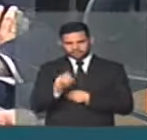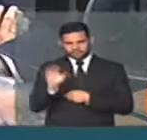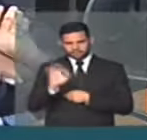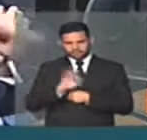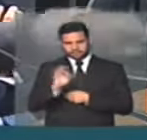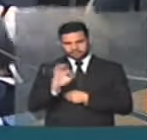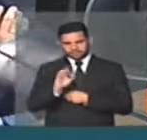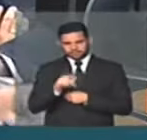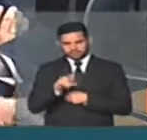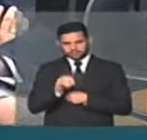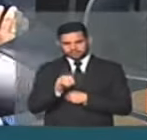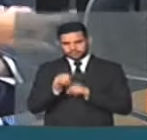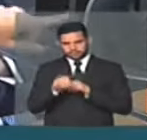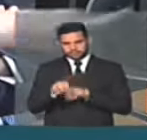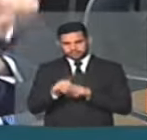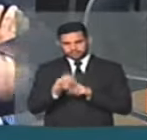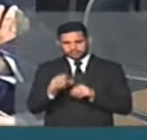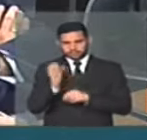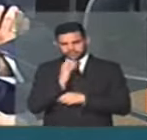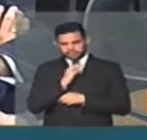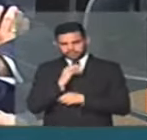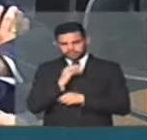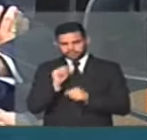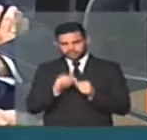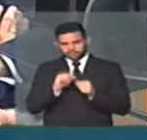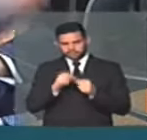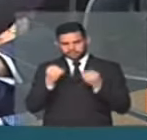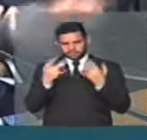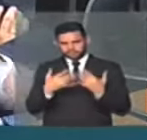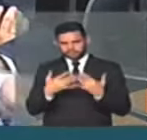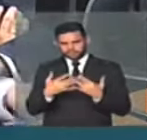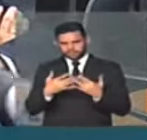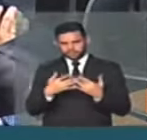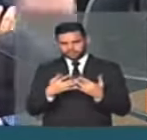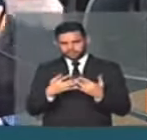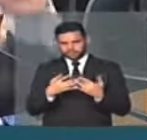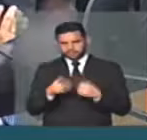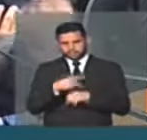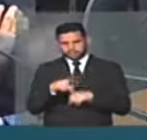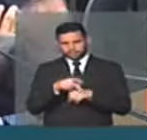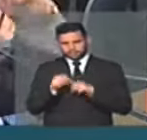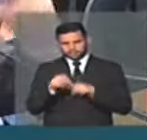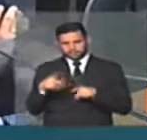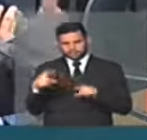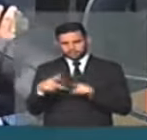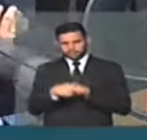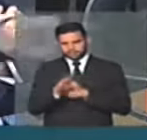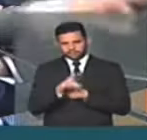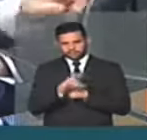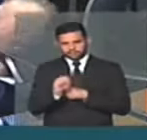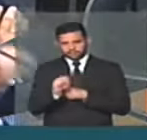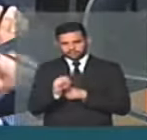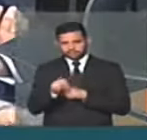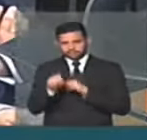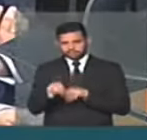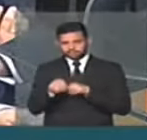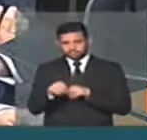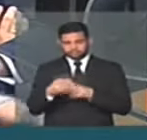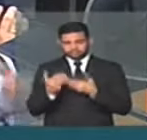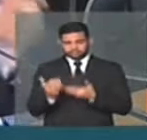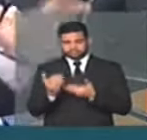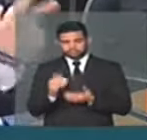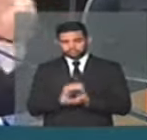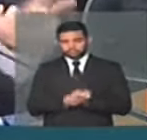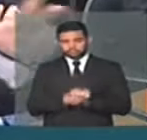aos 10% do PIB para a educação de imediato e agora vem fazer discurso. A pátria educadora corta o FIES dos